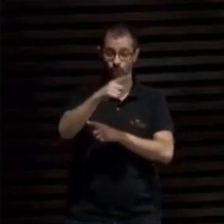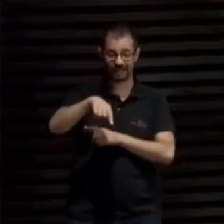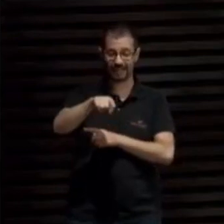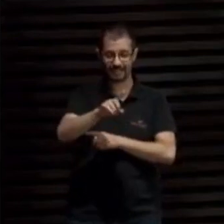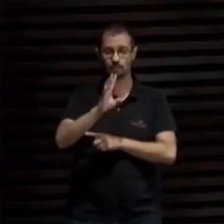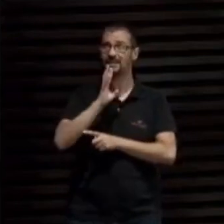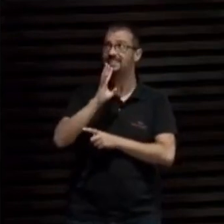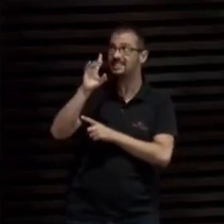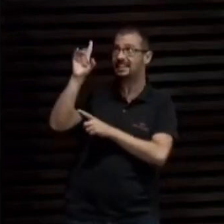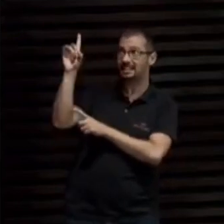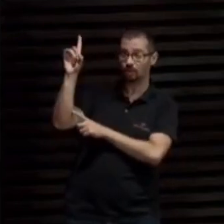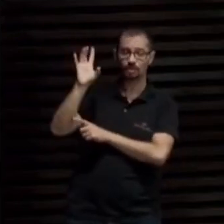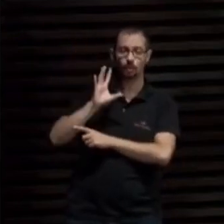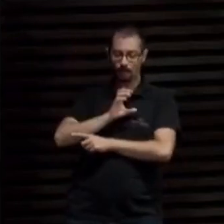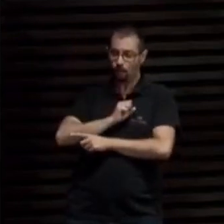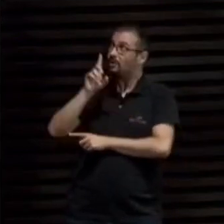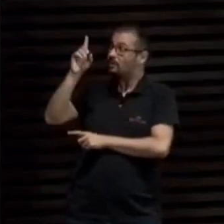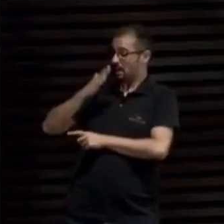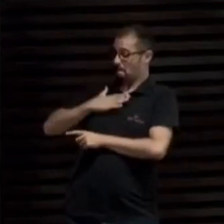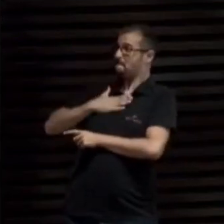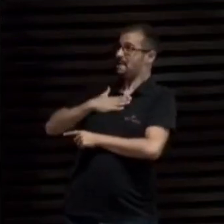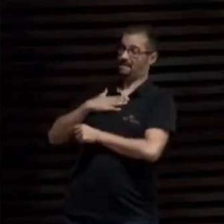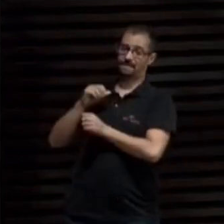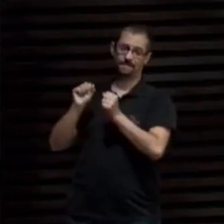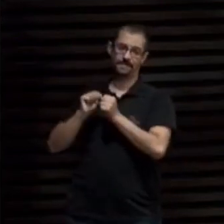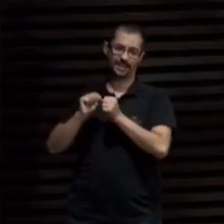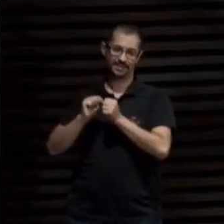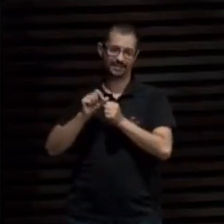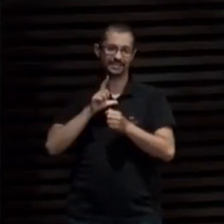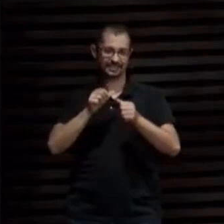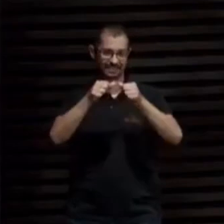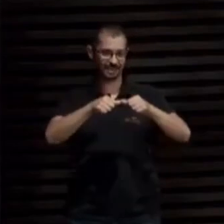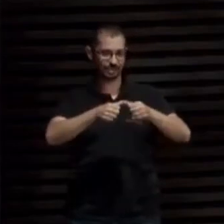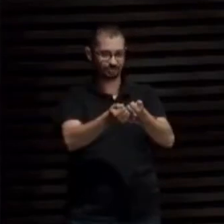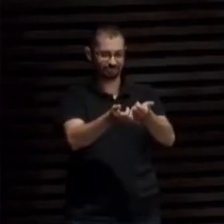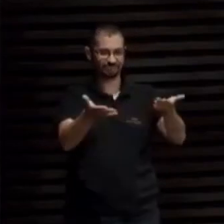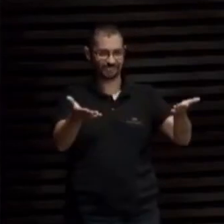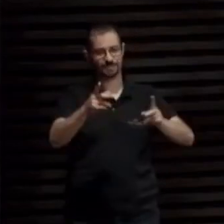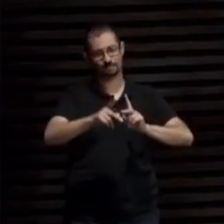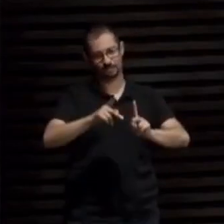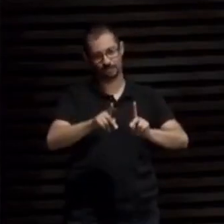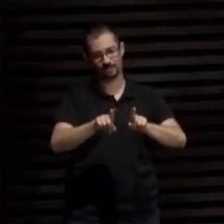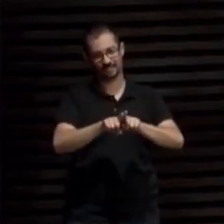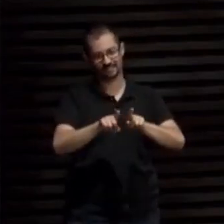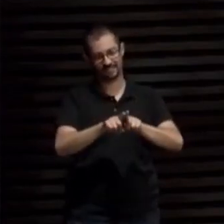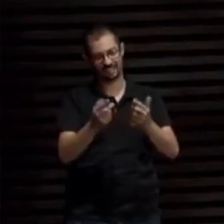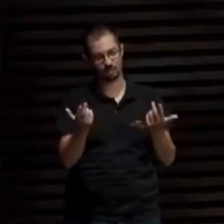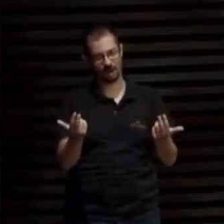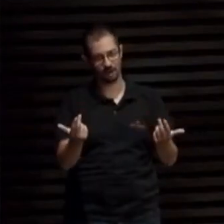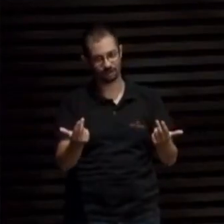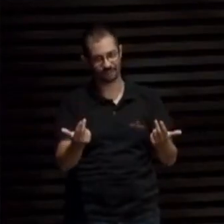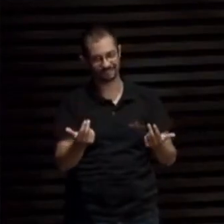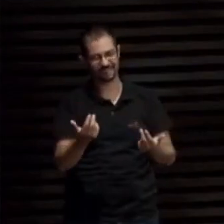me amaste esteja neles, e eu neles esteja. Que coisa, isso aqui eu vou ter que passar